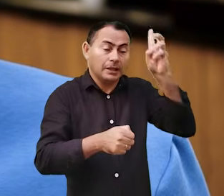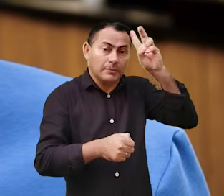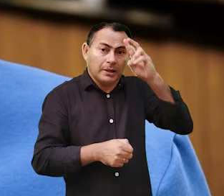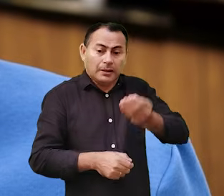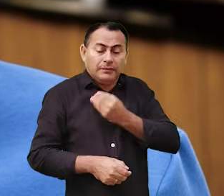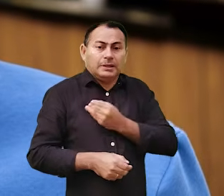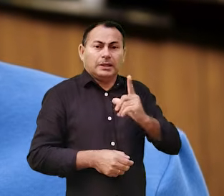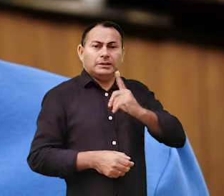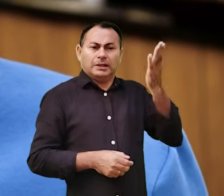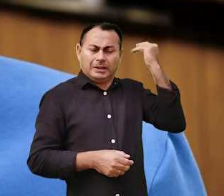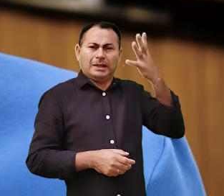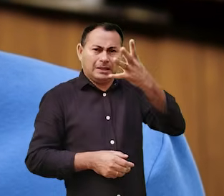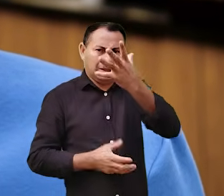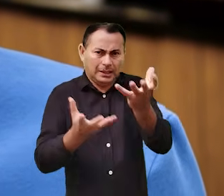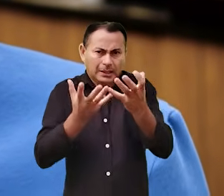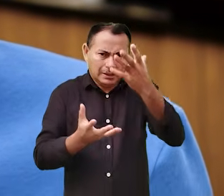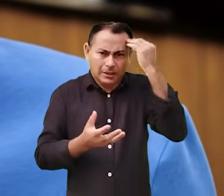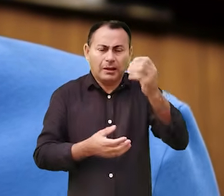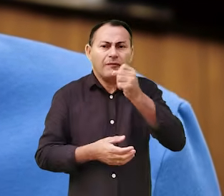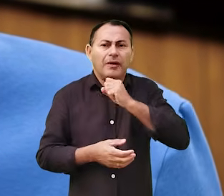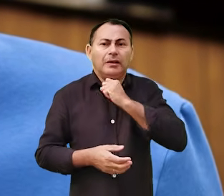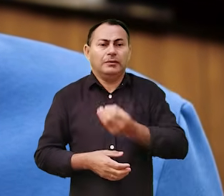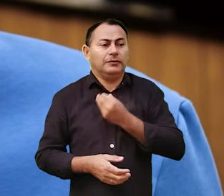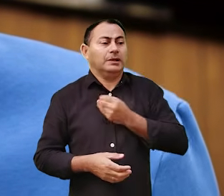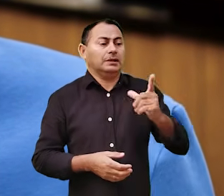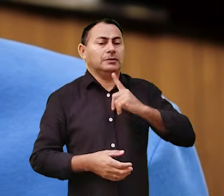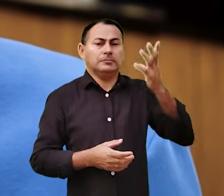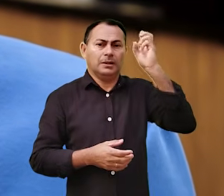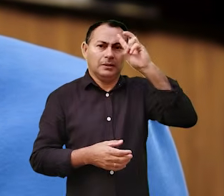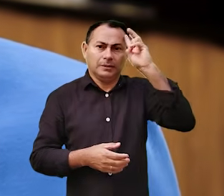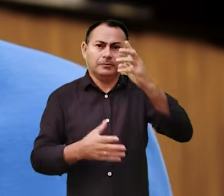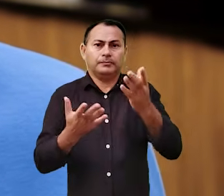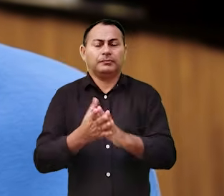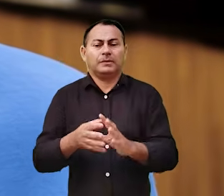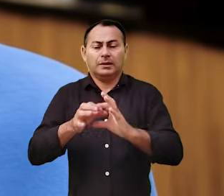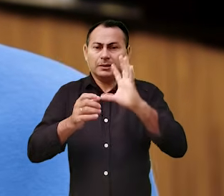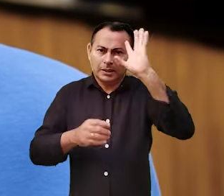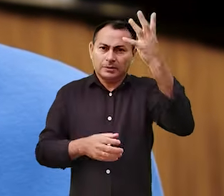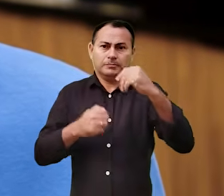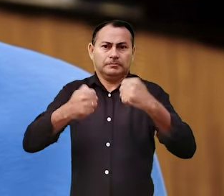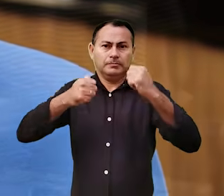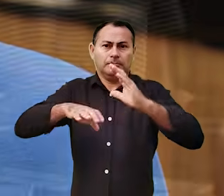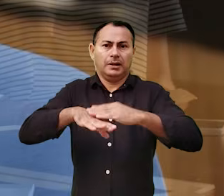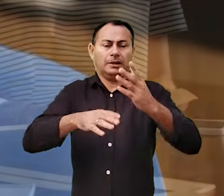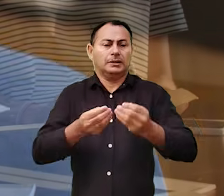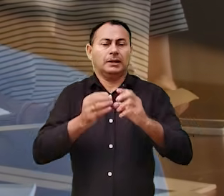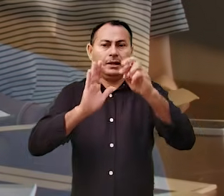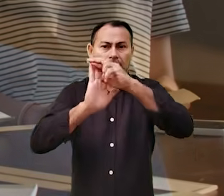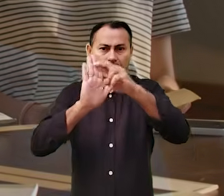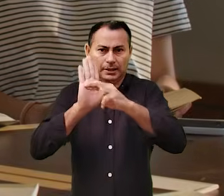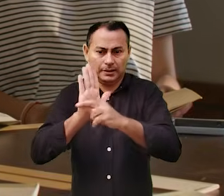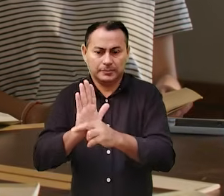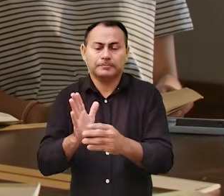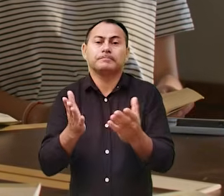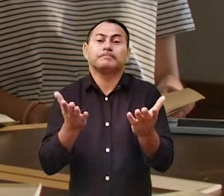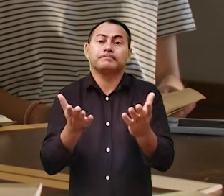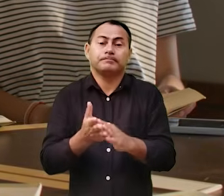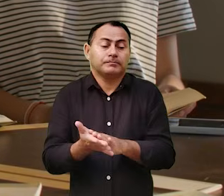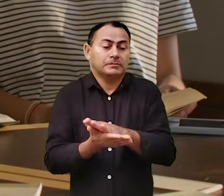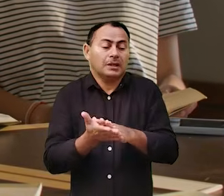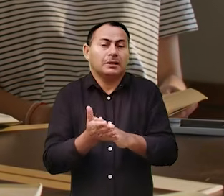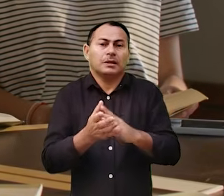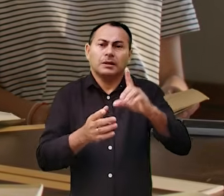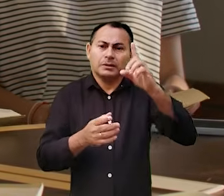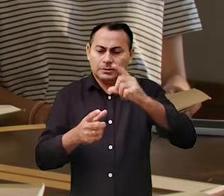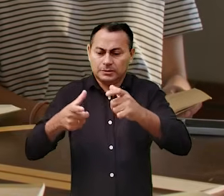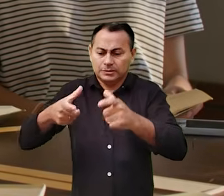lembrar da vida que ele queria esquecer, da velha vida que ele tinha levado, eu decidi que não precisava mais da regra. E